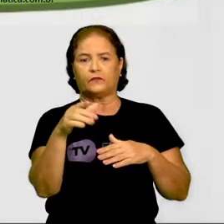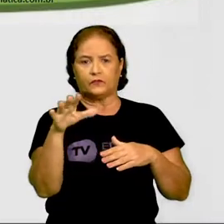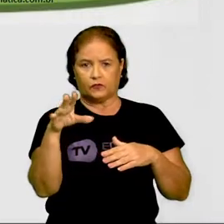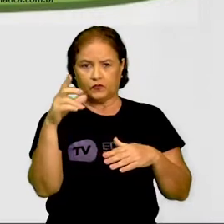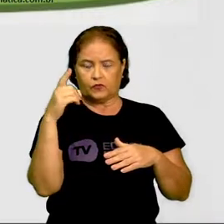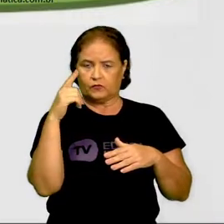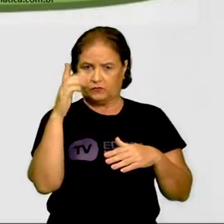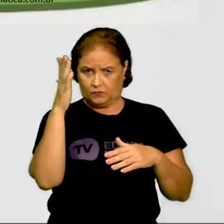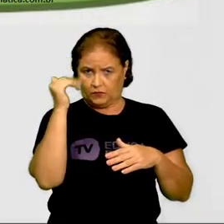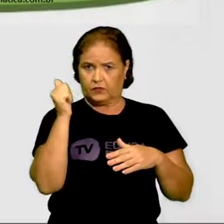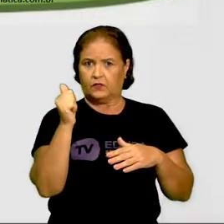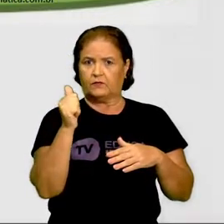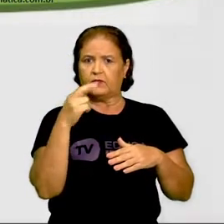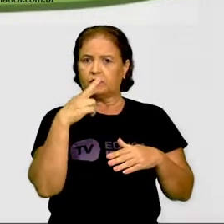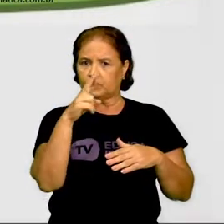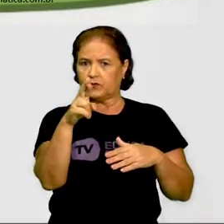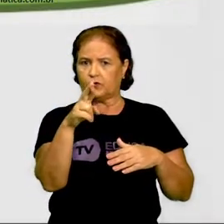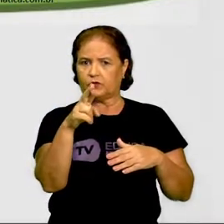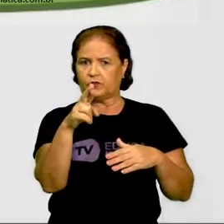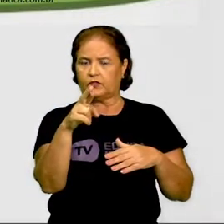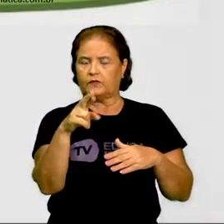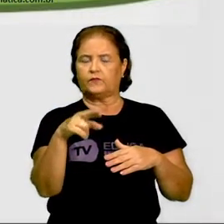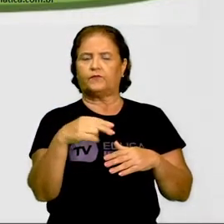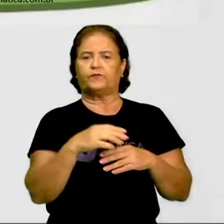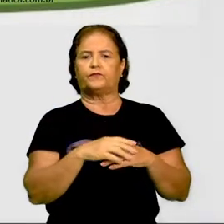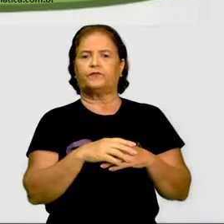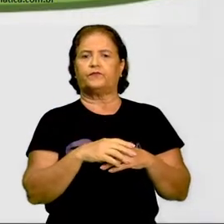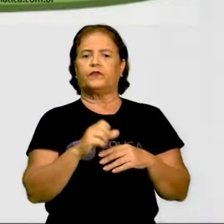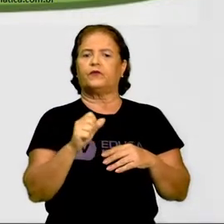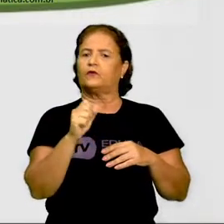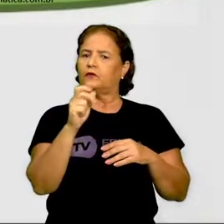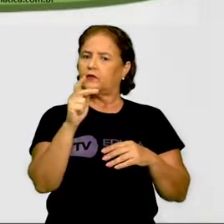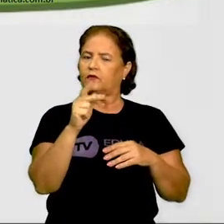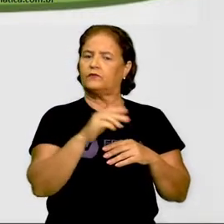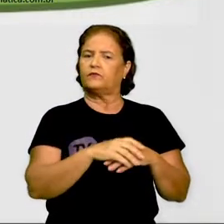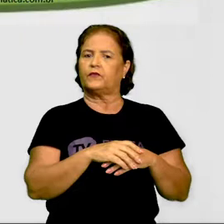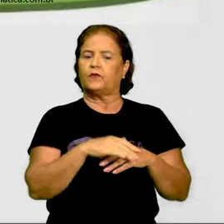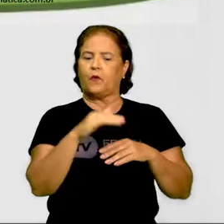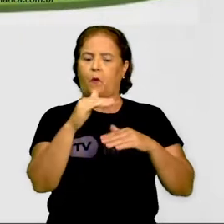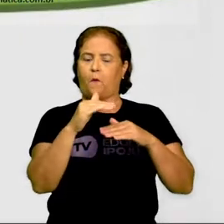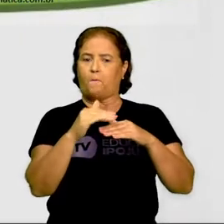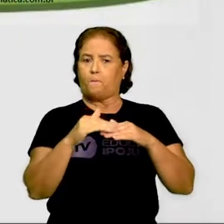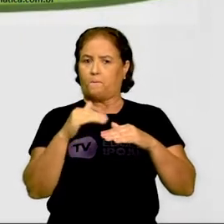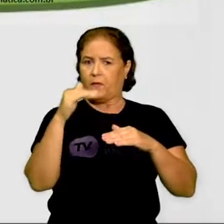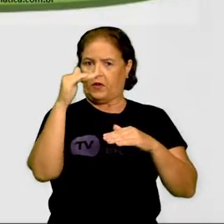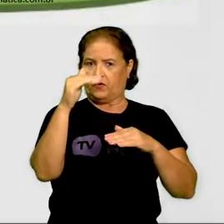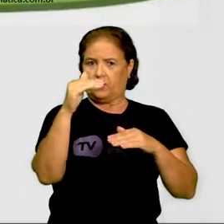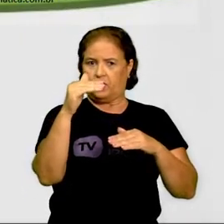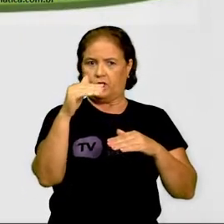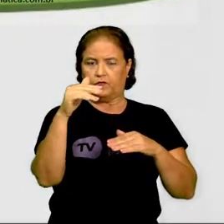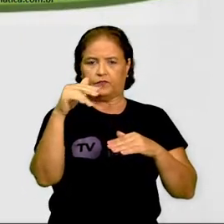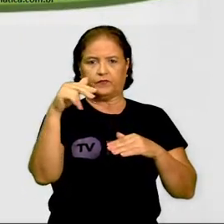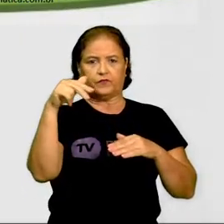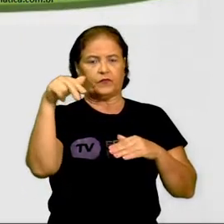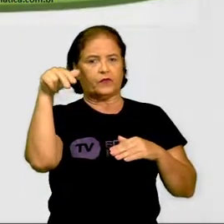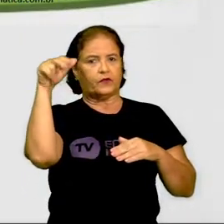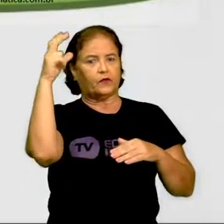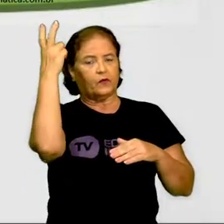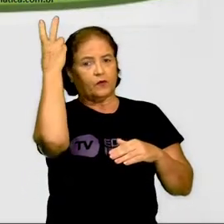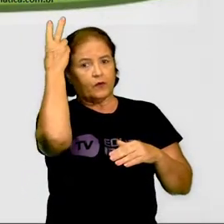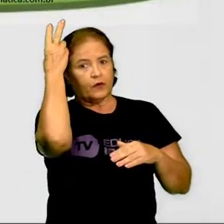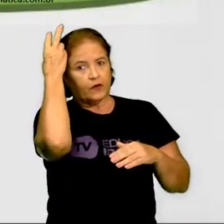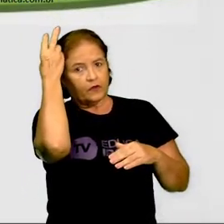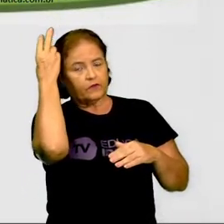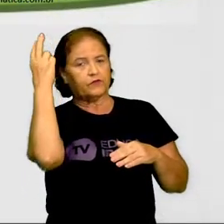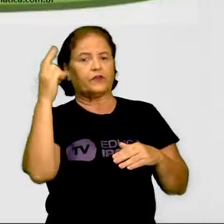conseguiram identificar? Muito bem, crianças. Os animais maiores são o cavalo e a